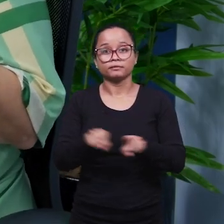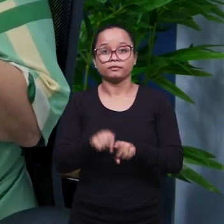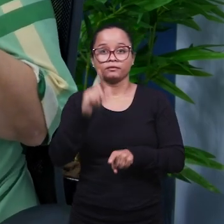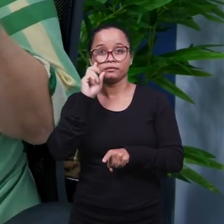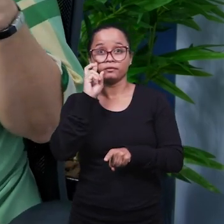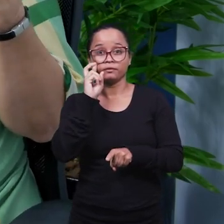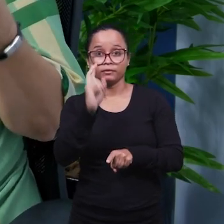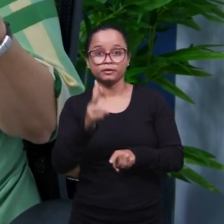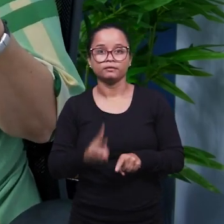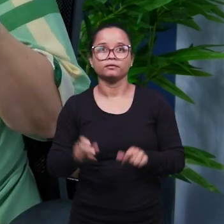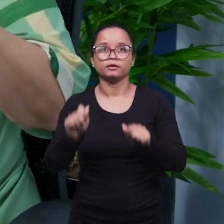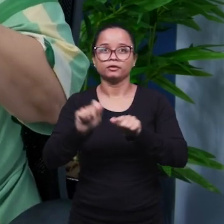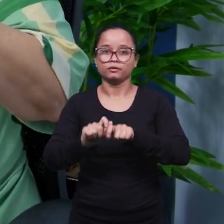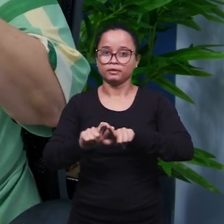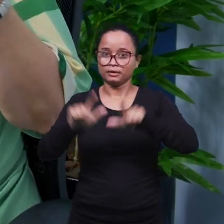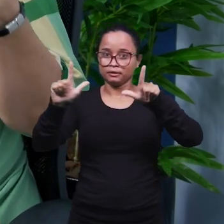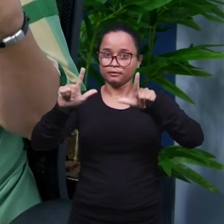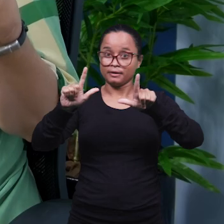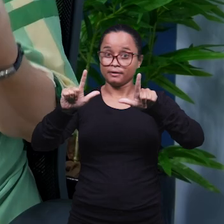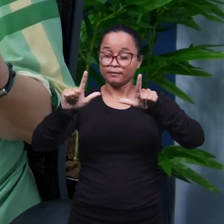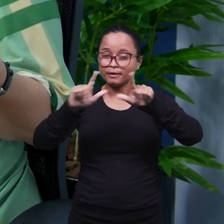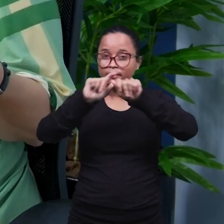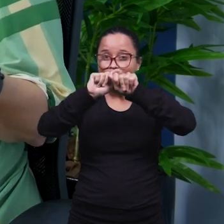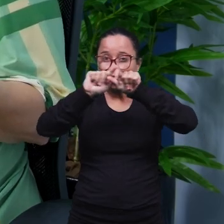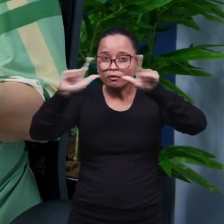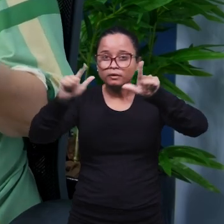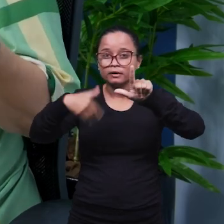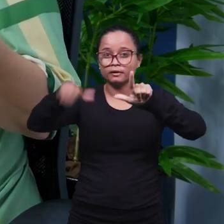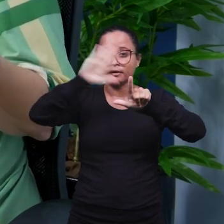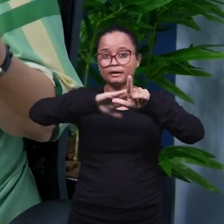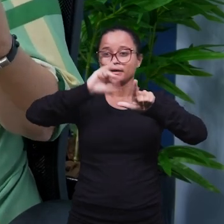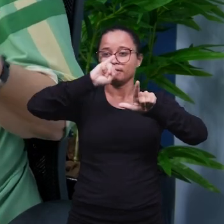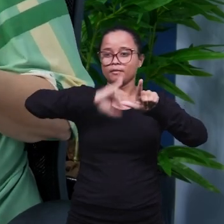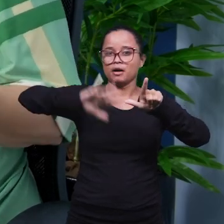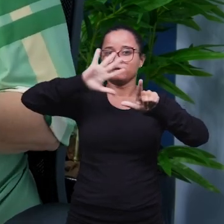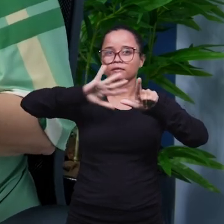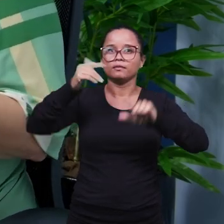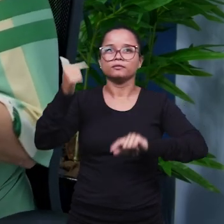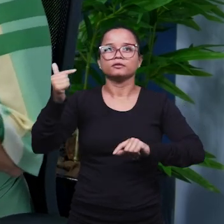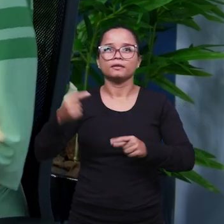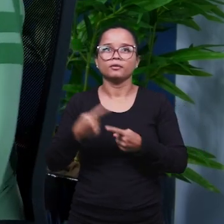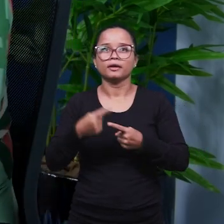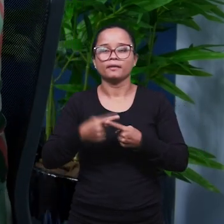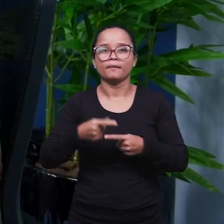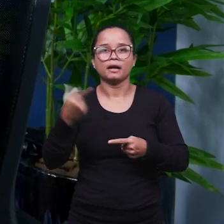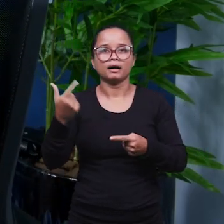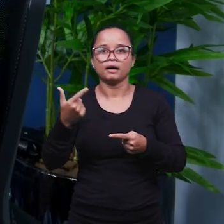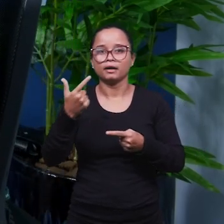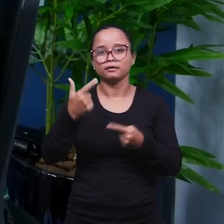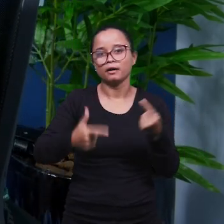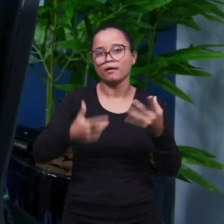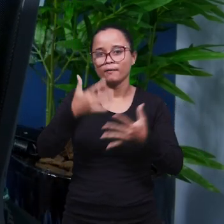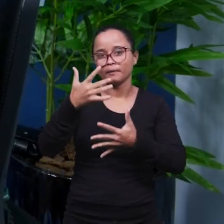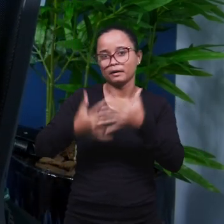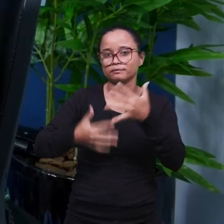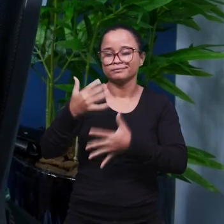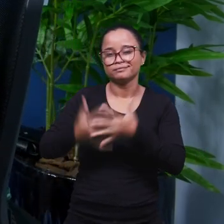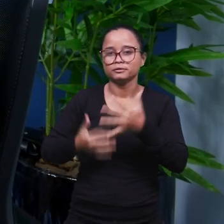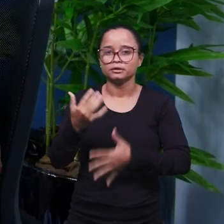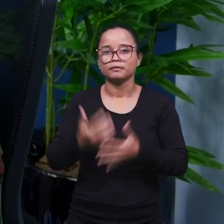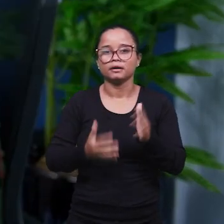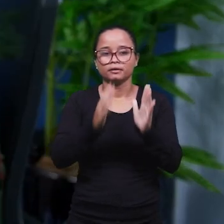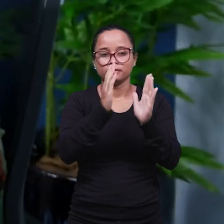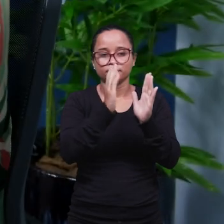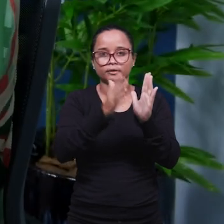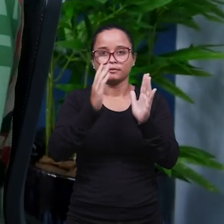cartaz ele vai ser muito mais limpo, a gente não tem imagens de fundo também por causa da questão da distração. Então, esse passo